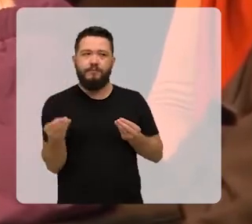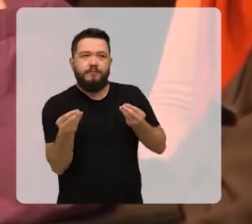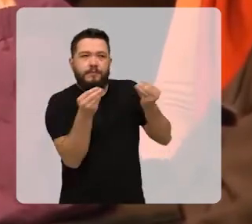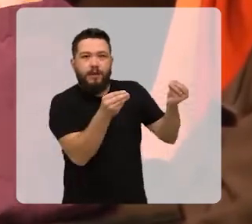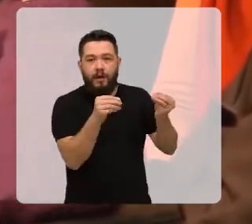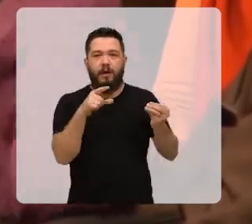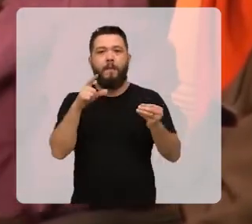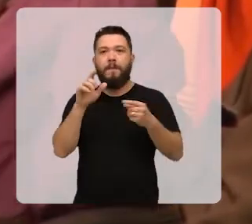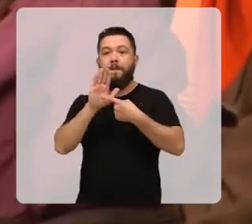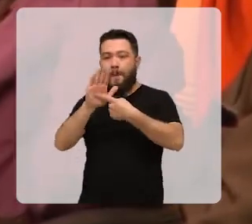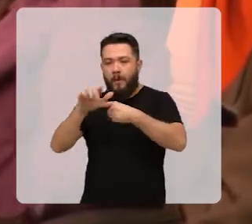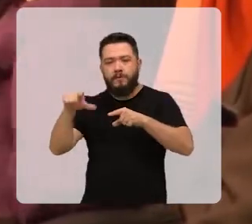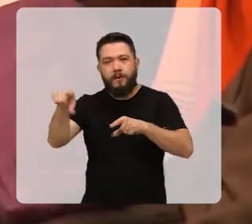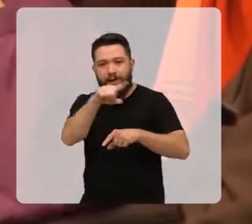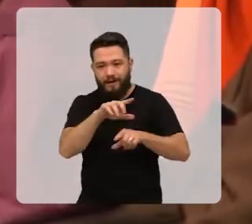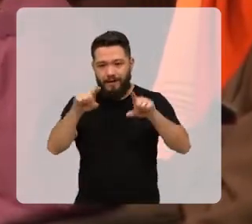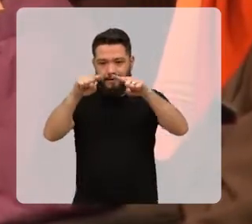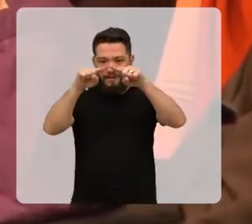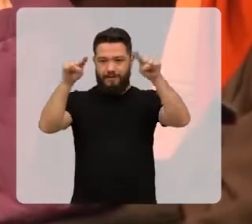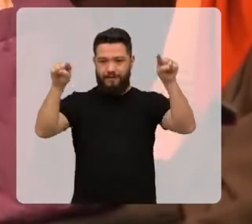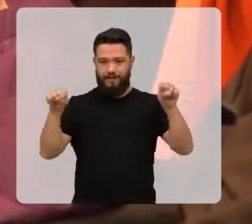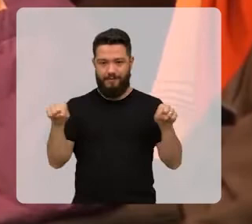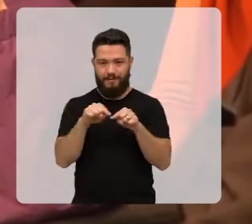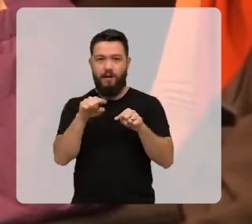ponto preto, não tem aqui,